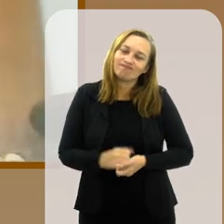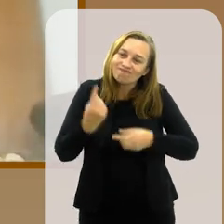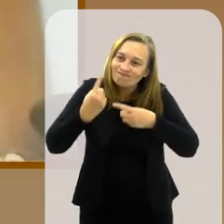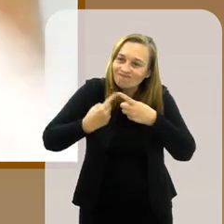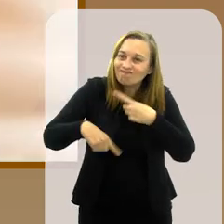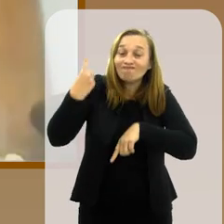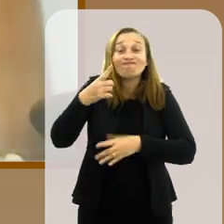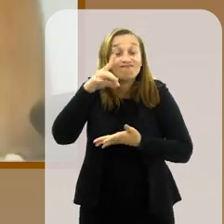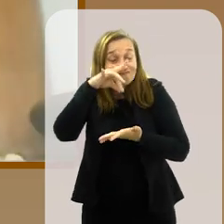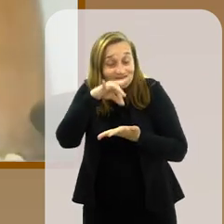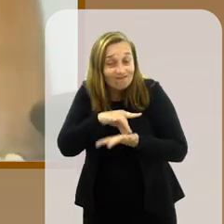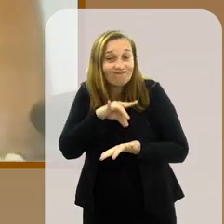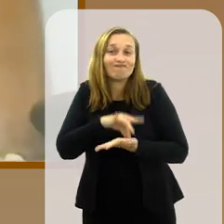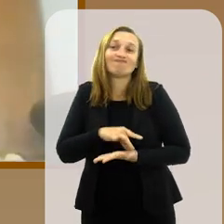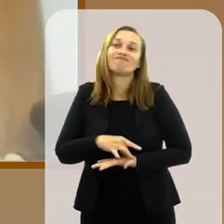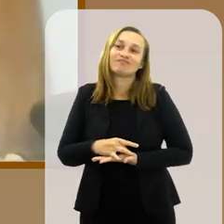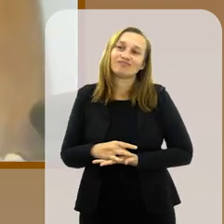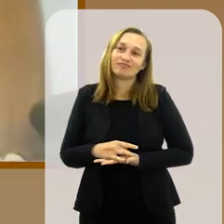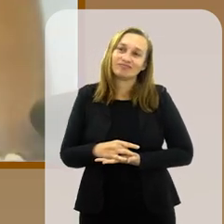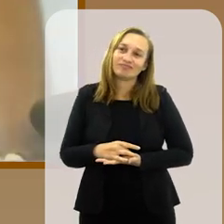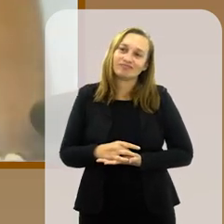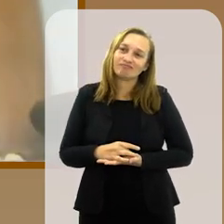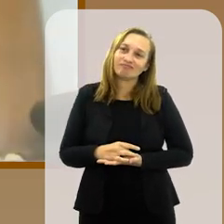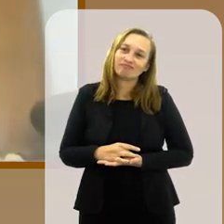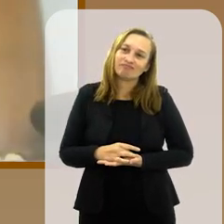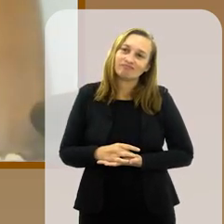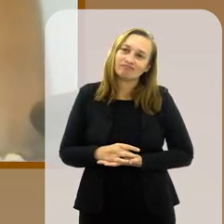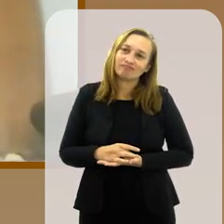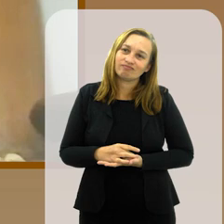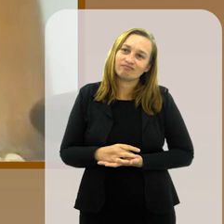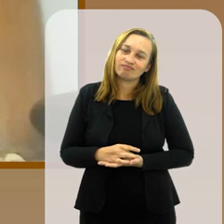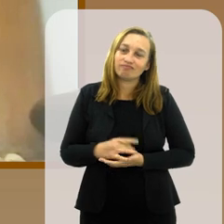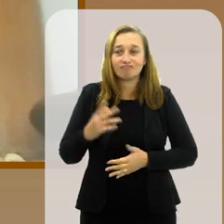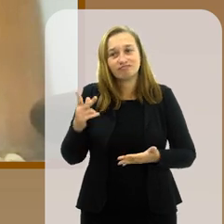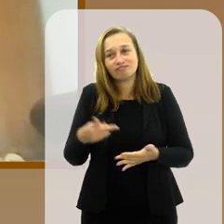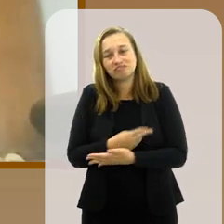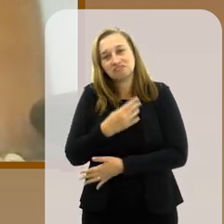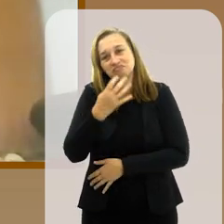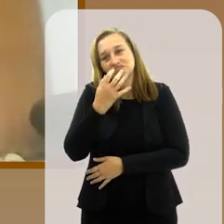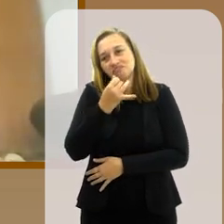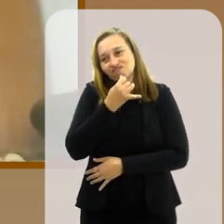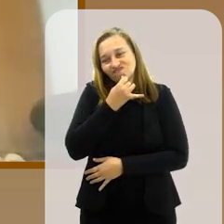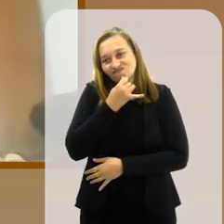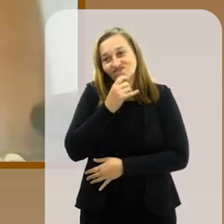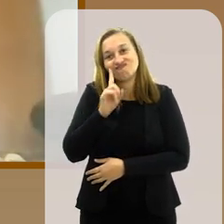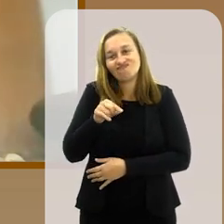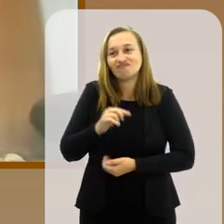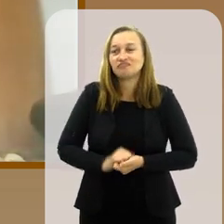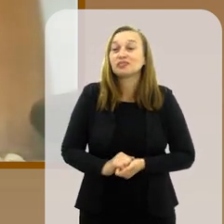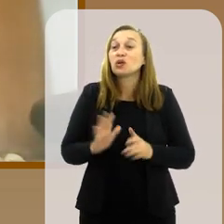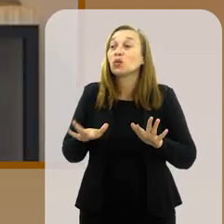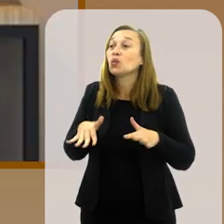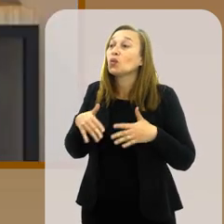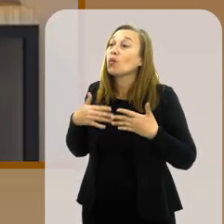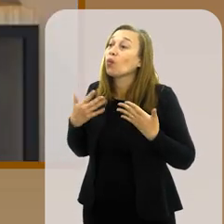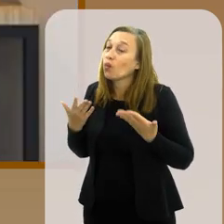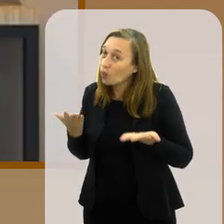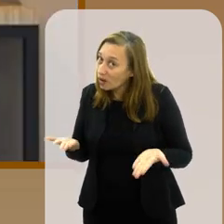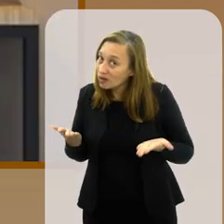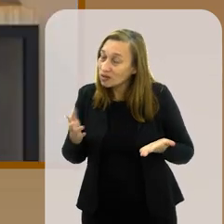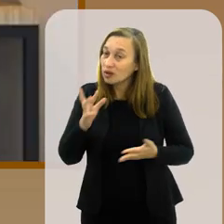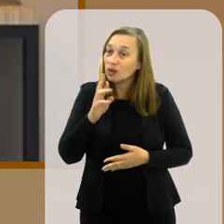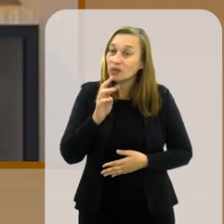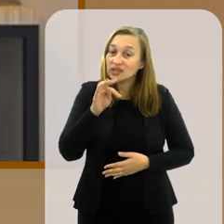você dar a volta por cima mesmo, né, num evento tão grave, e é isso.